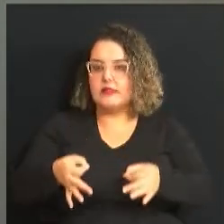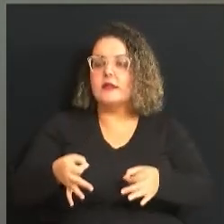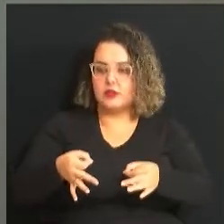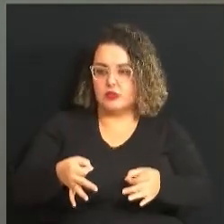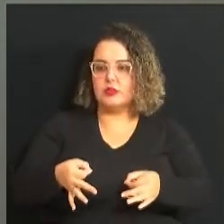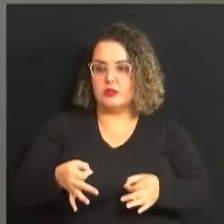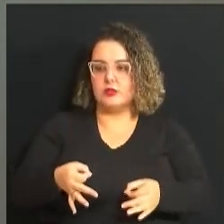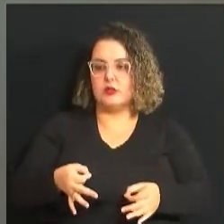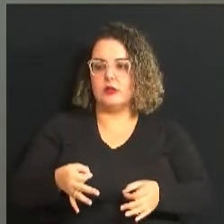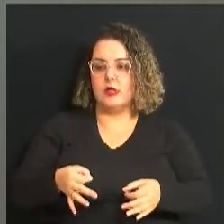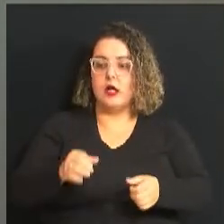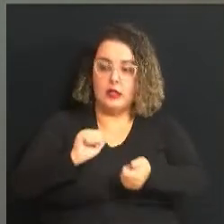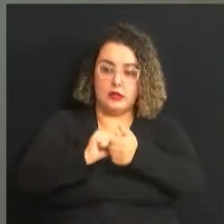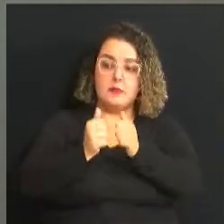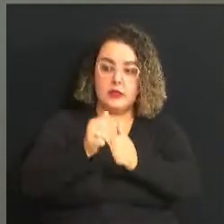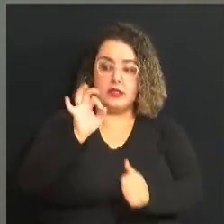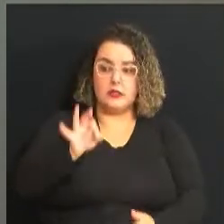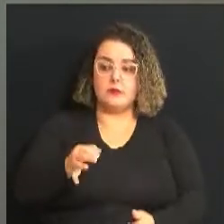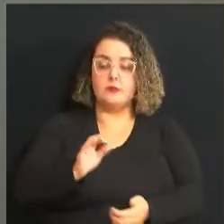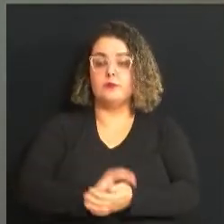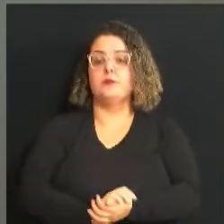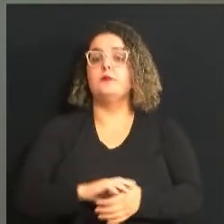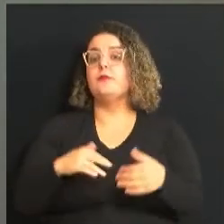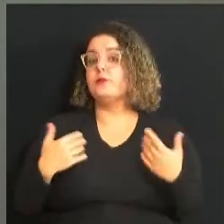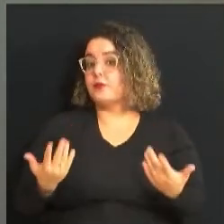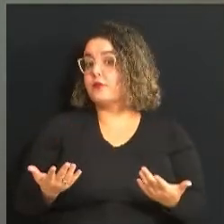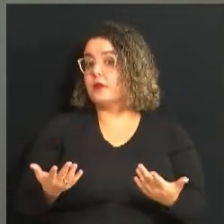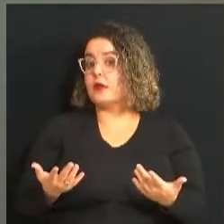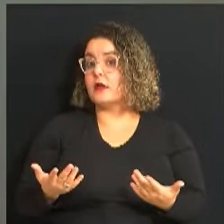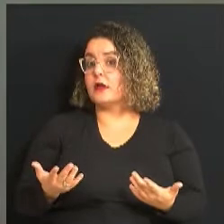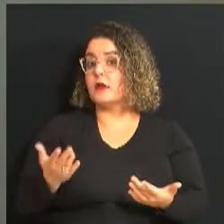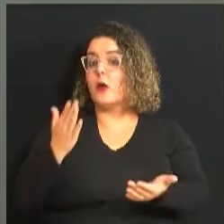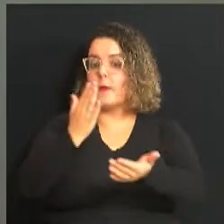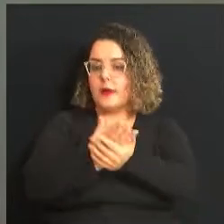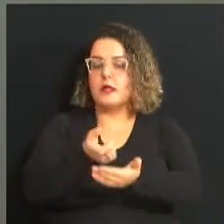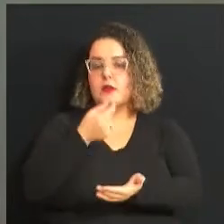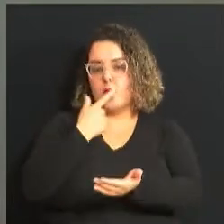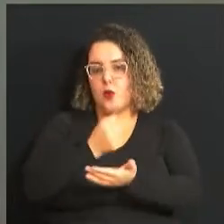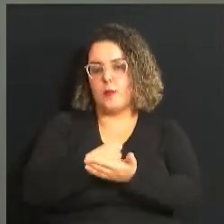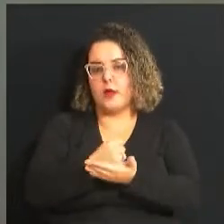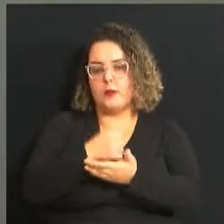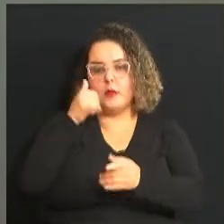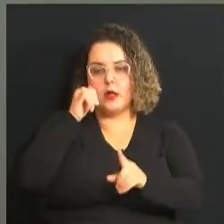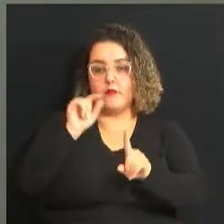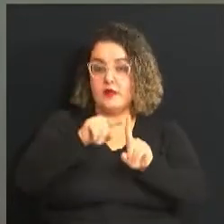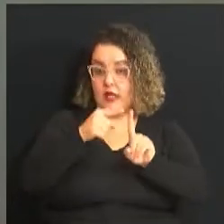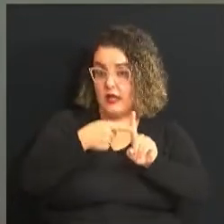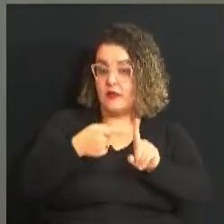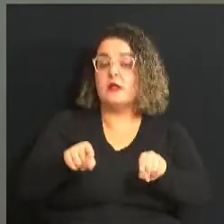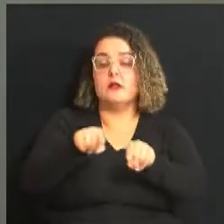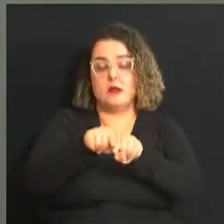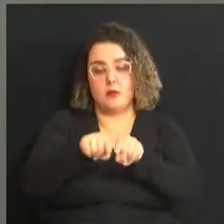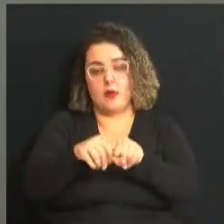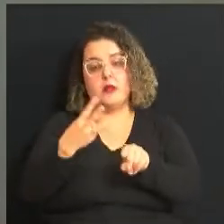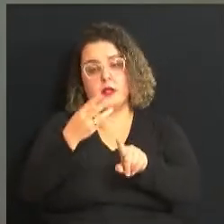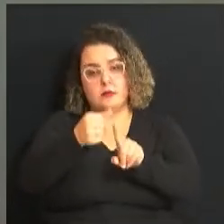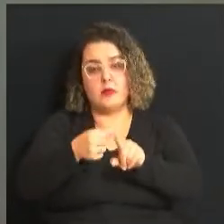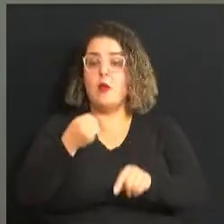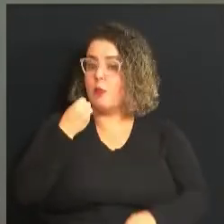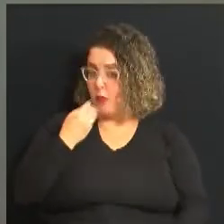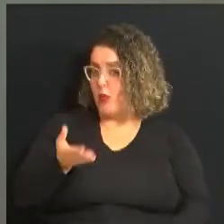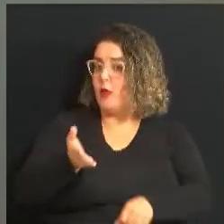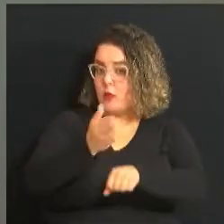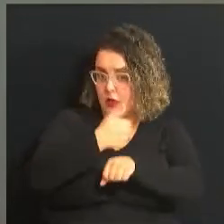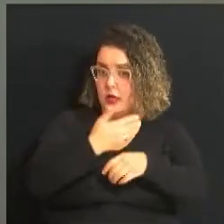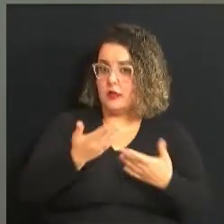bem adequada também. Então, parar com o anticoncepcional 3 meses antes também é uma boa ideia. Não precisa